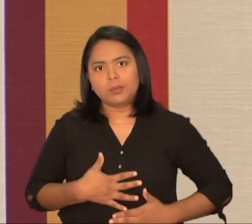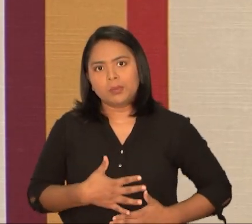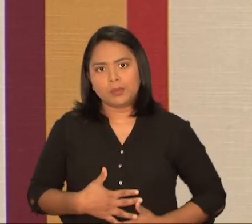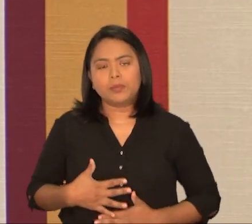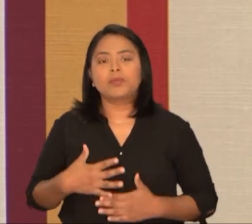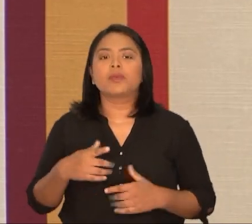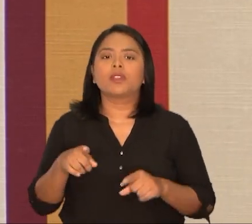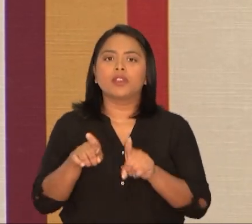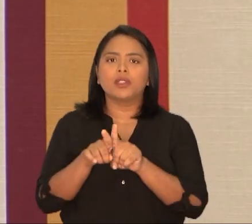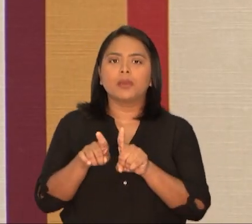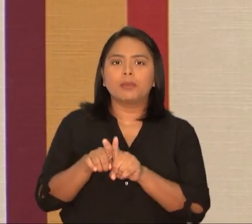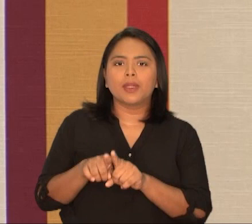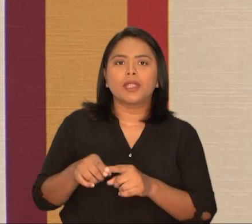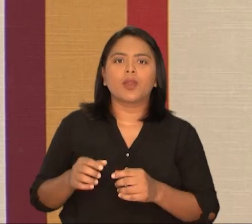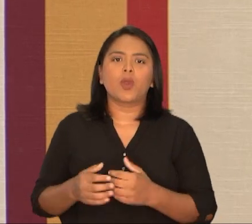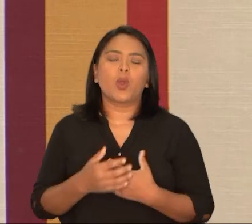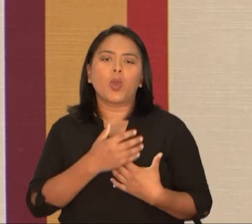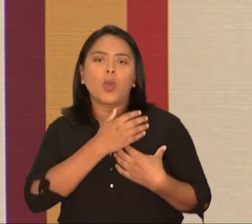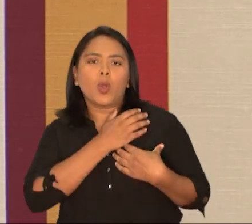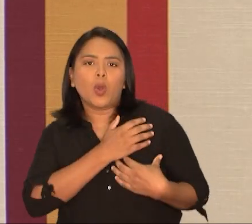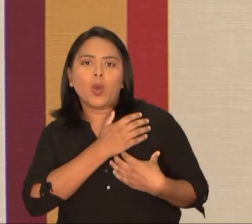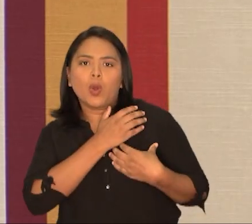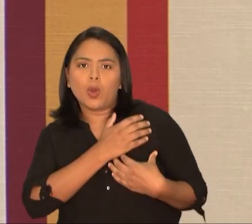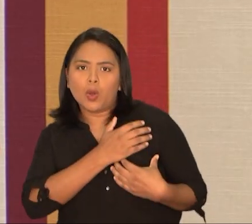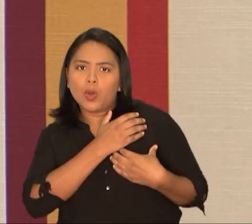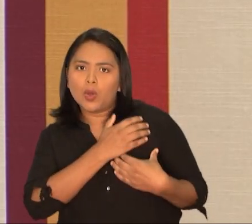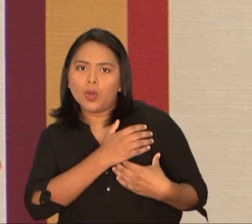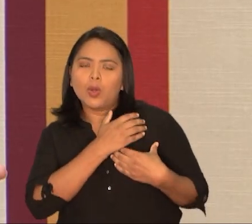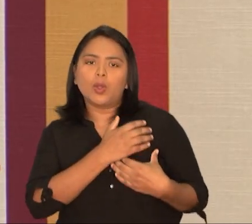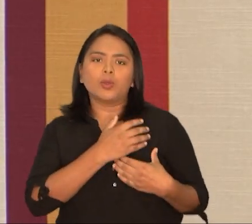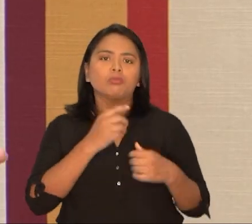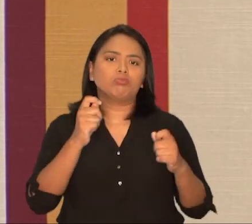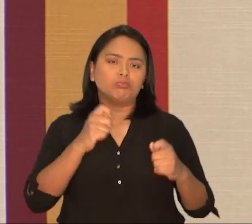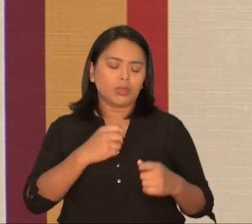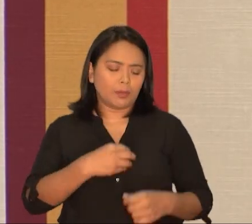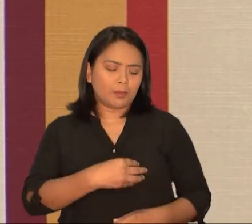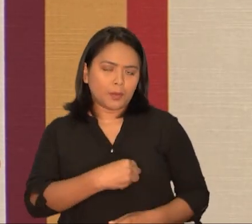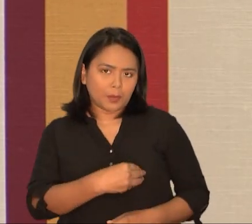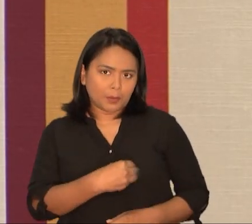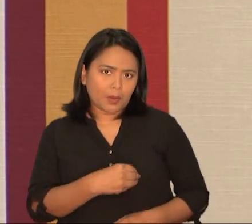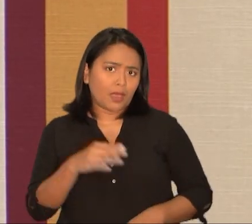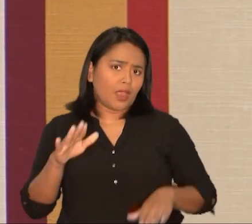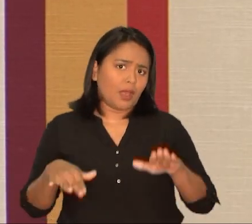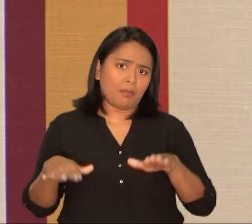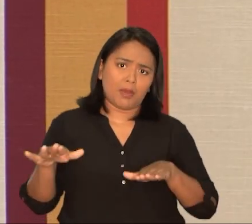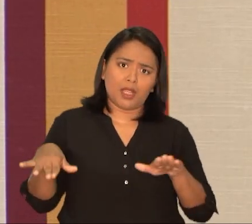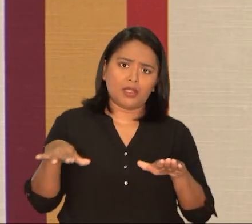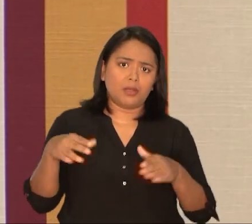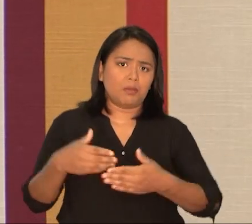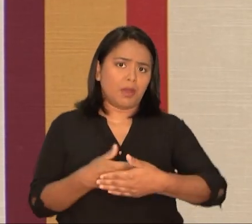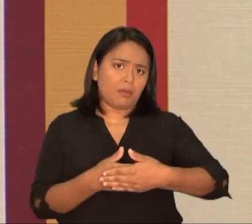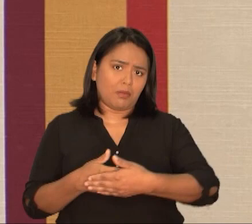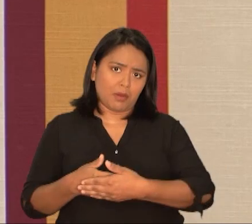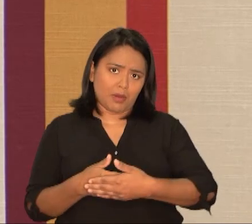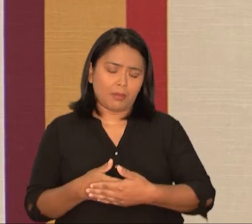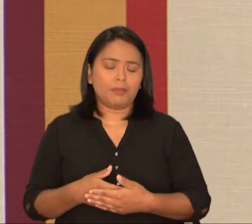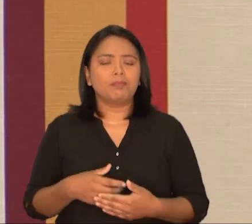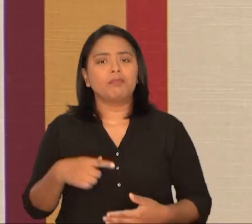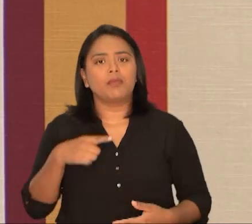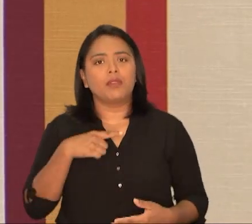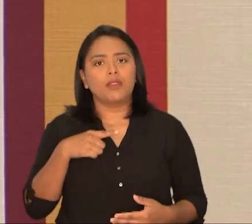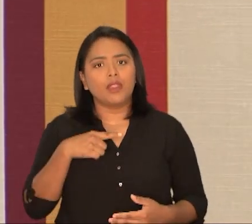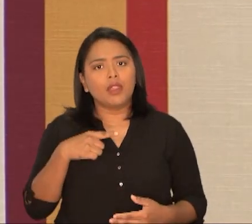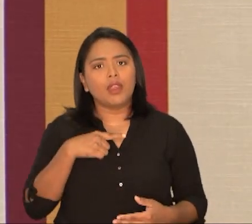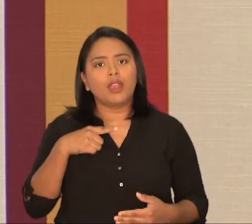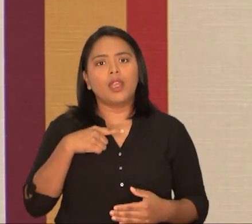da cólica. Muito colo, às vezes o neném se acalenta com o peito, né? Isso aí vai depender de bebê para bebê, mas principalmente colo. Existem